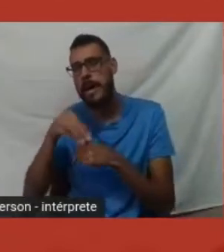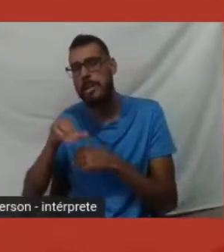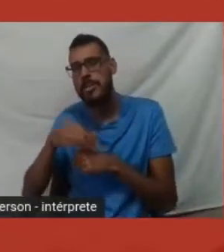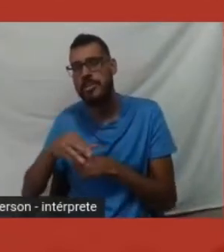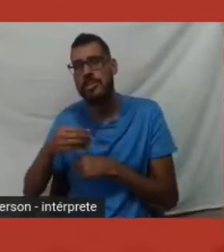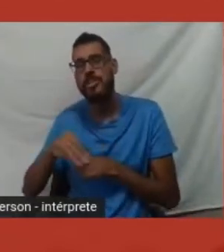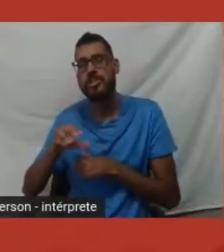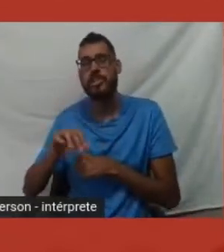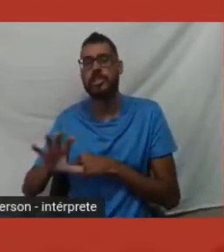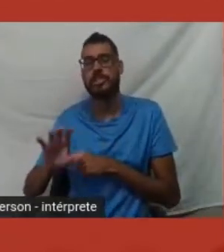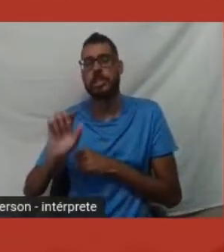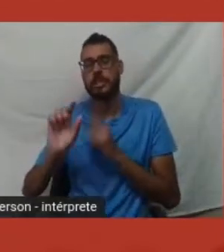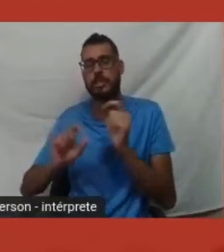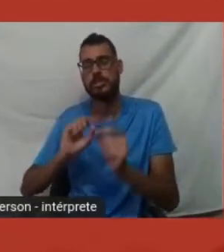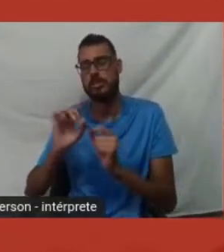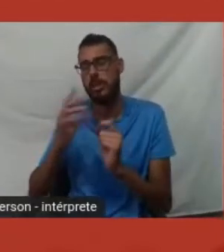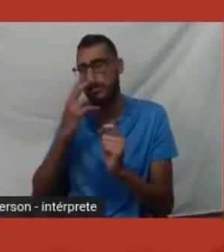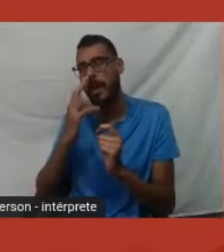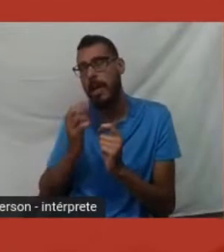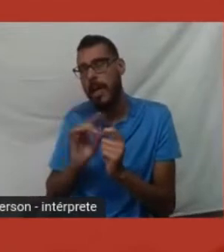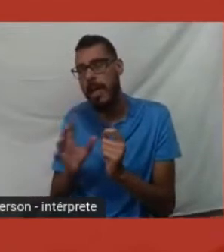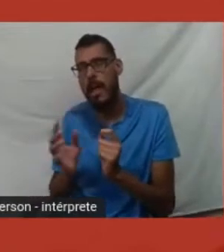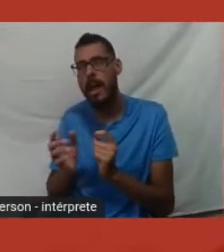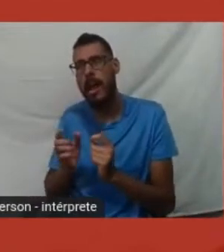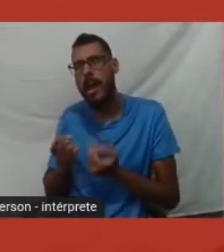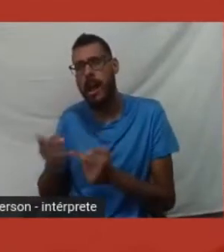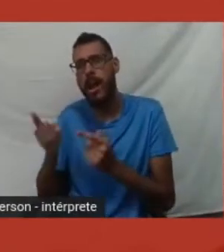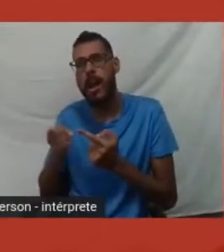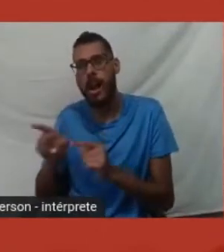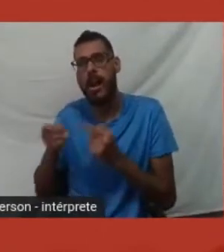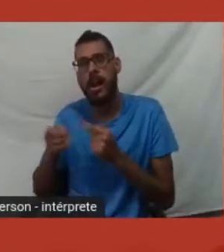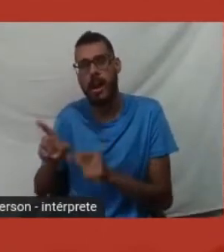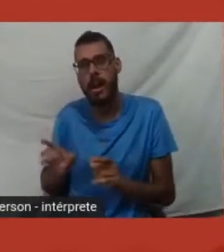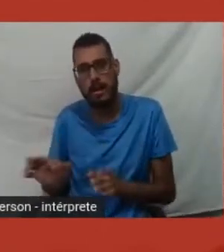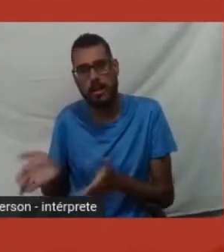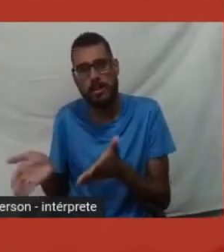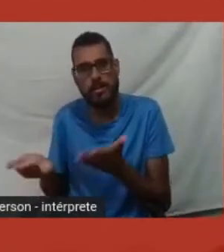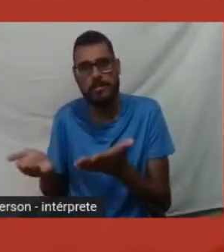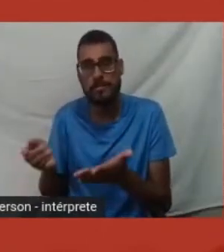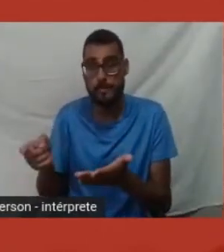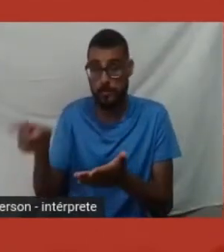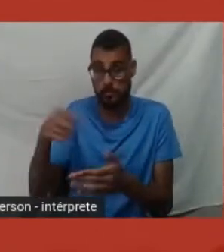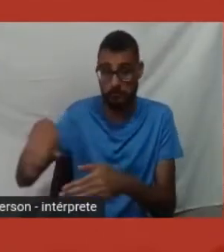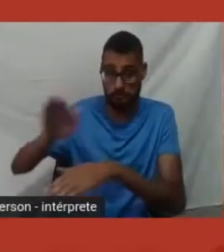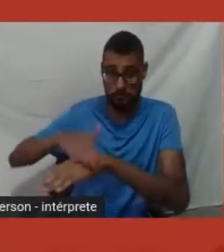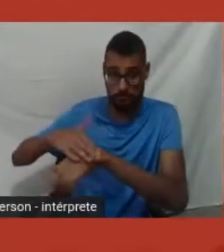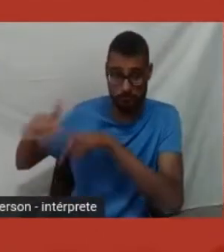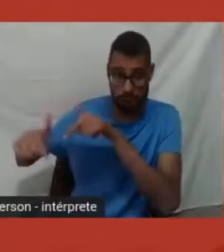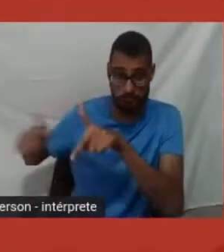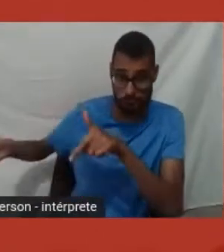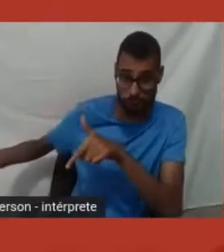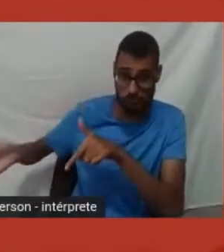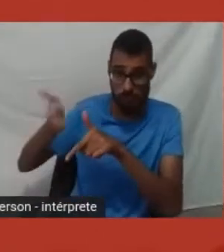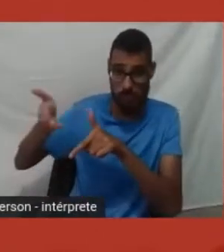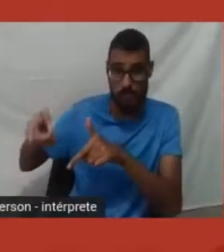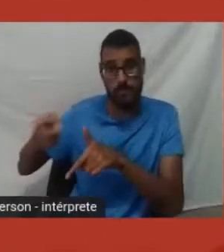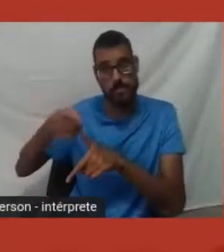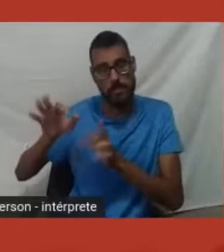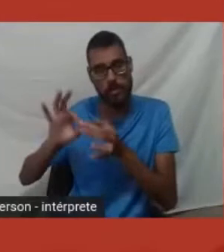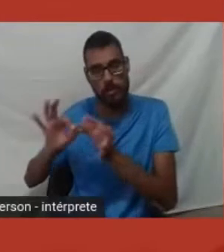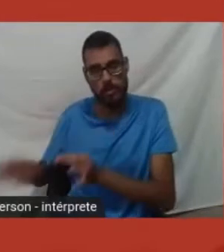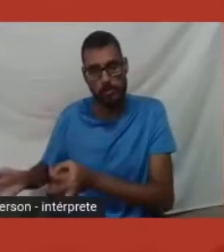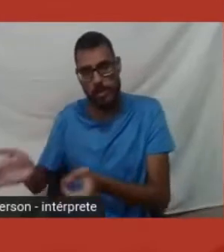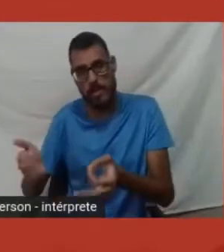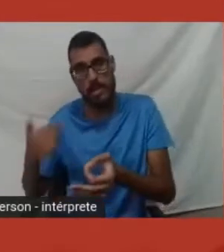colocando, assim, né, uma lenha na fogueira, mas cada vez mais a gente quer que vocês trabalhem, tá bom? A oficina é para vocês. Então, ó, a